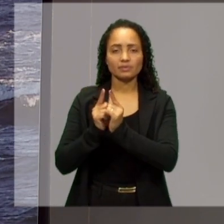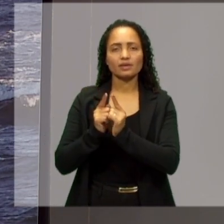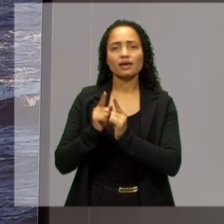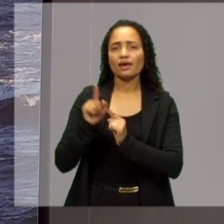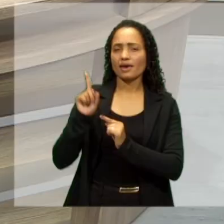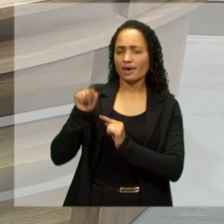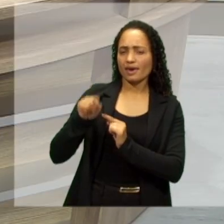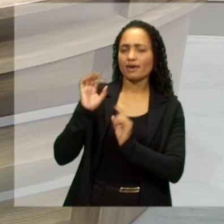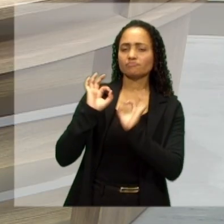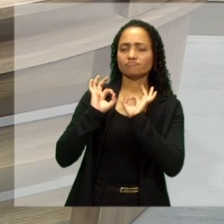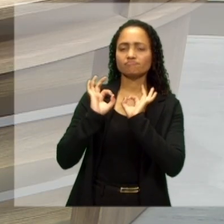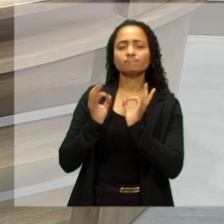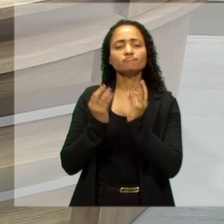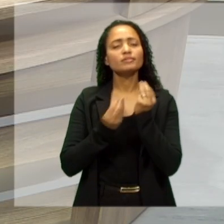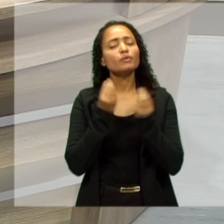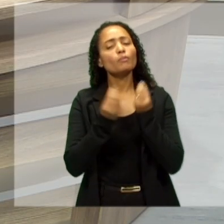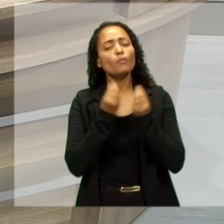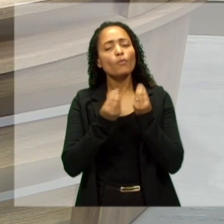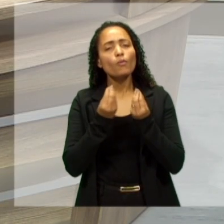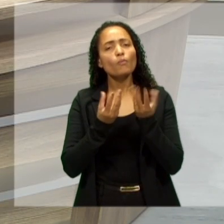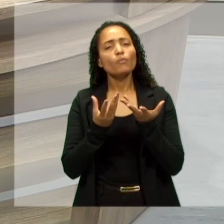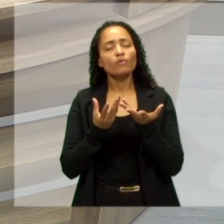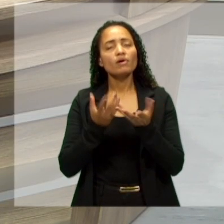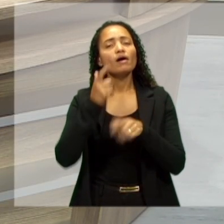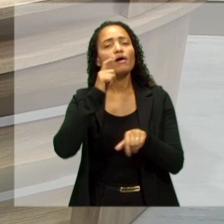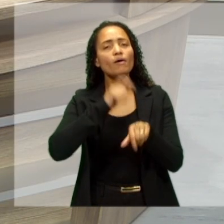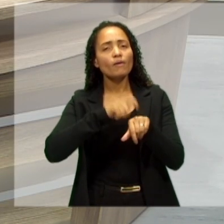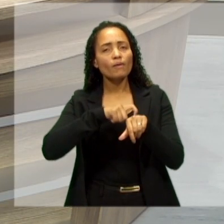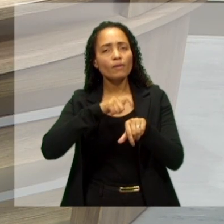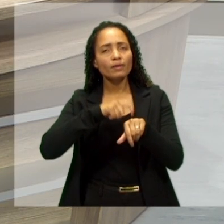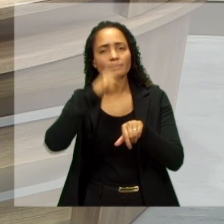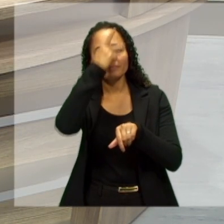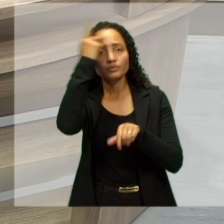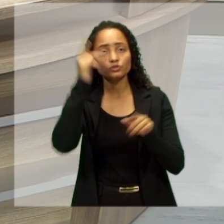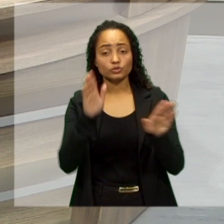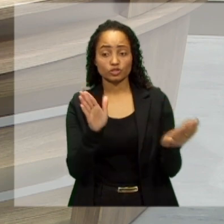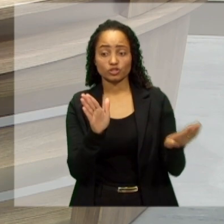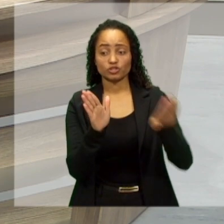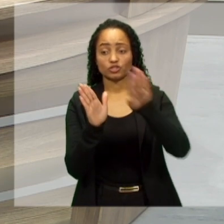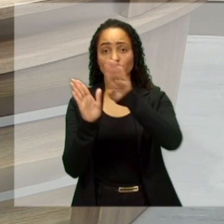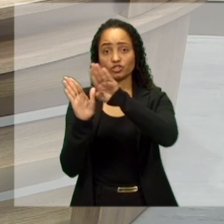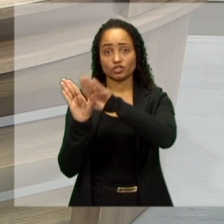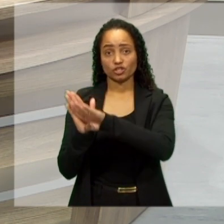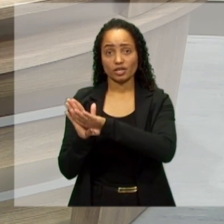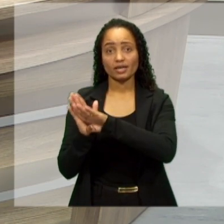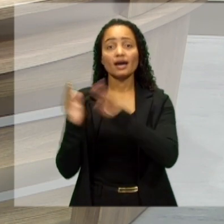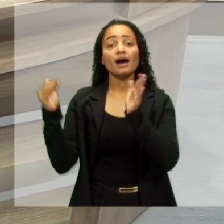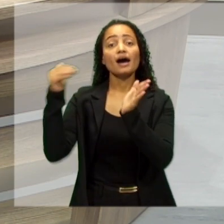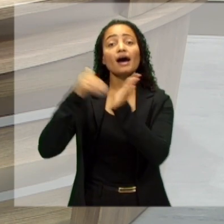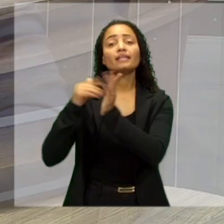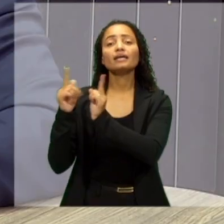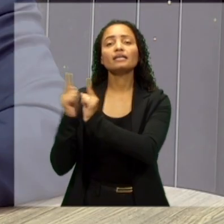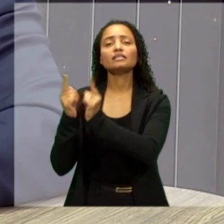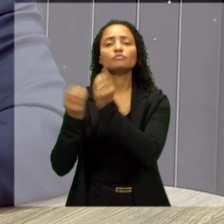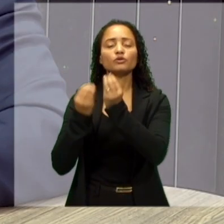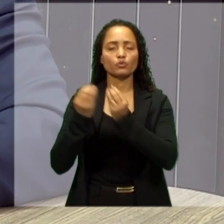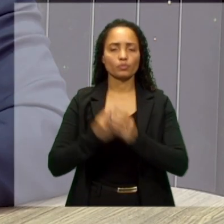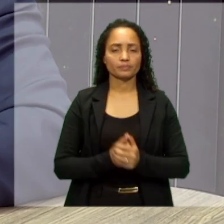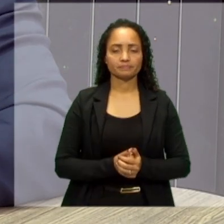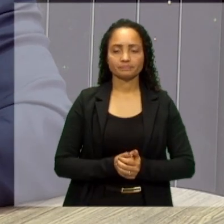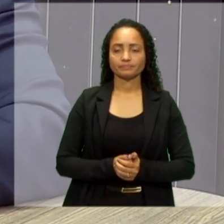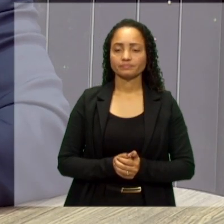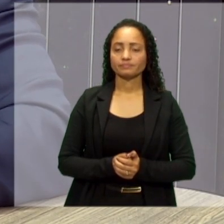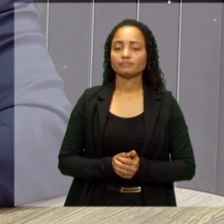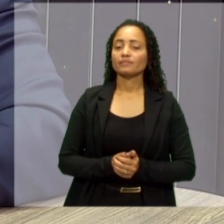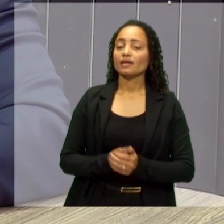Como é que funciona desde a hora que a pessoa chega lá até a hora que ela é atendida? Certo. Então, o